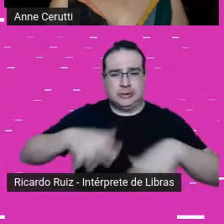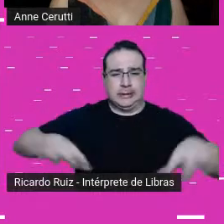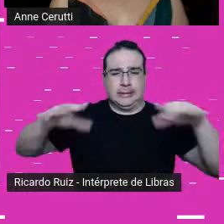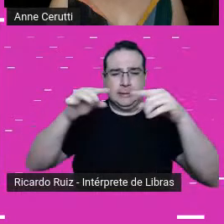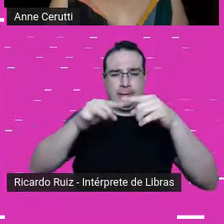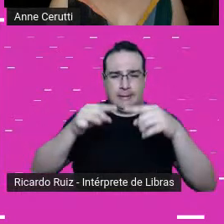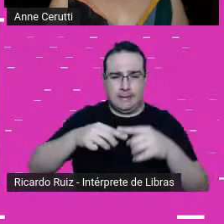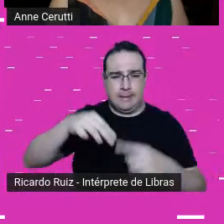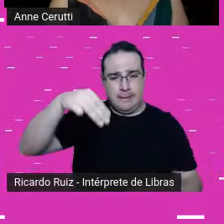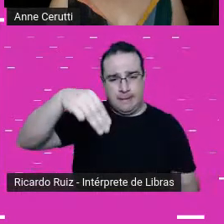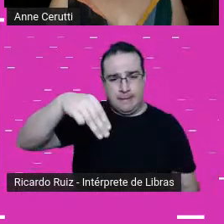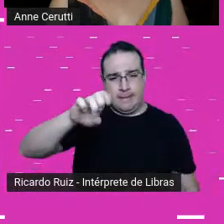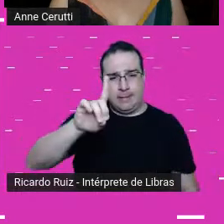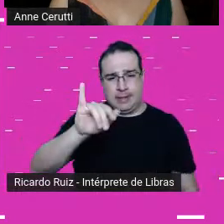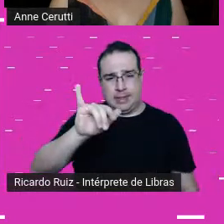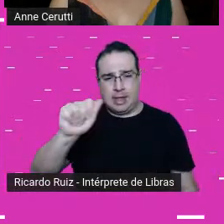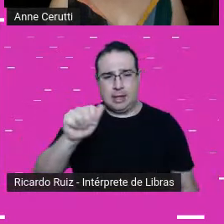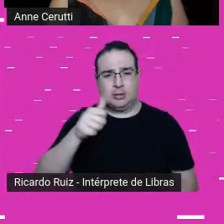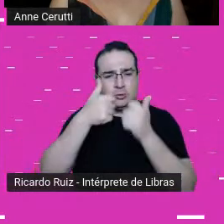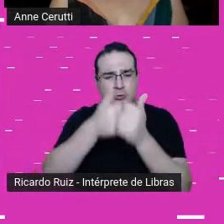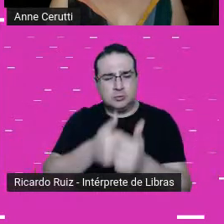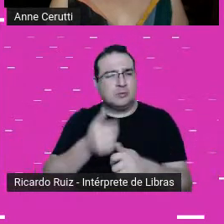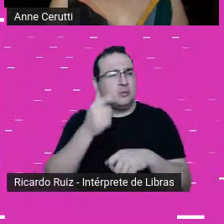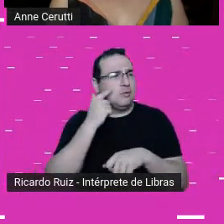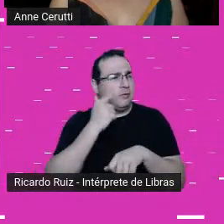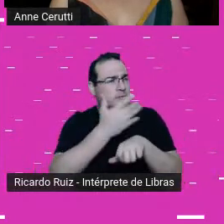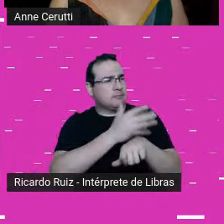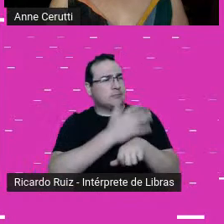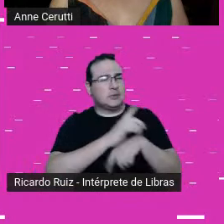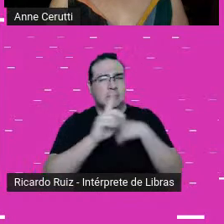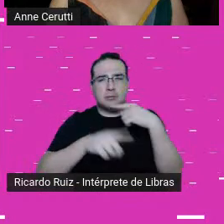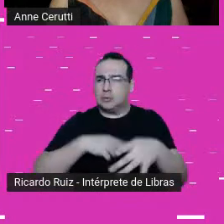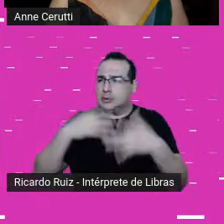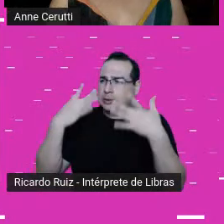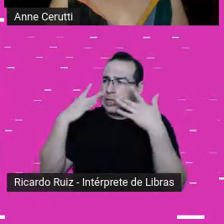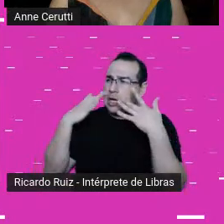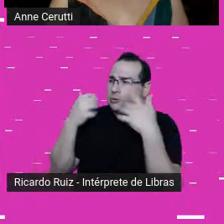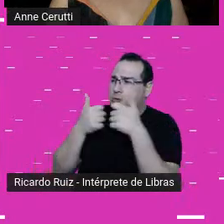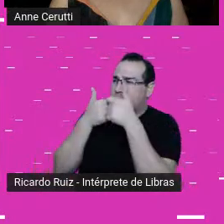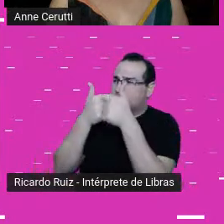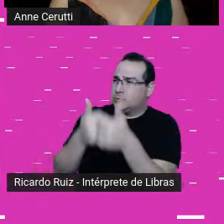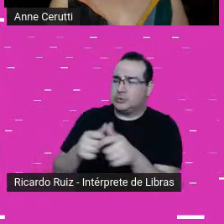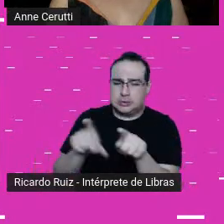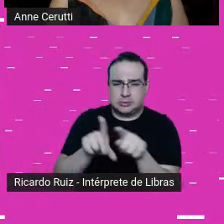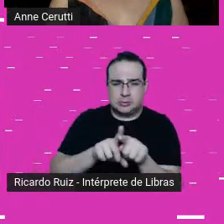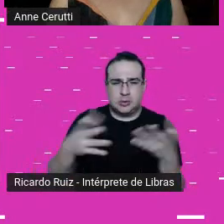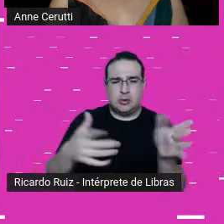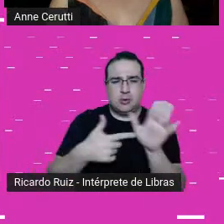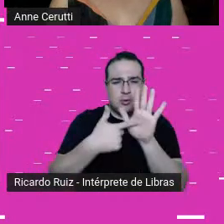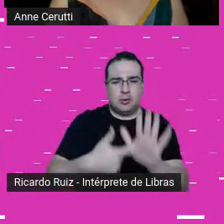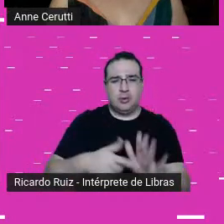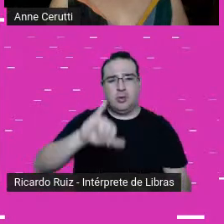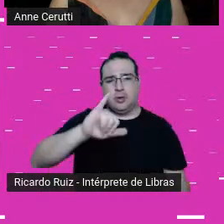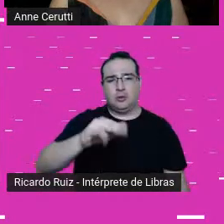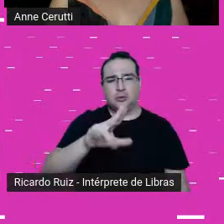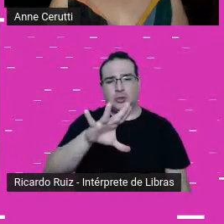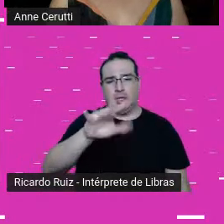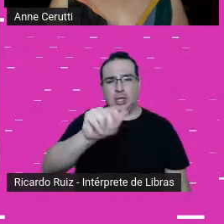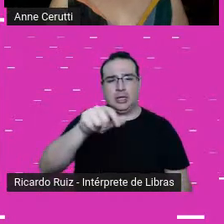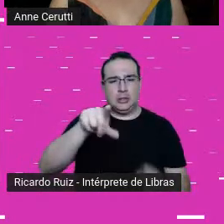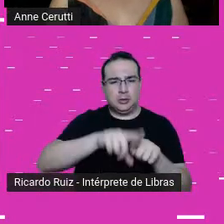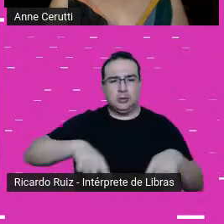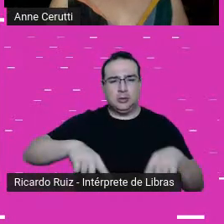ter acompanhado os ensaios e depois a peça com a Medeia, com a interpretação da Juliana, com essa intensidade